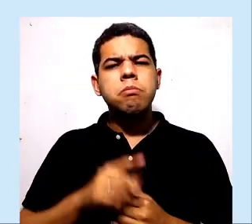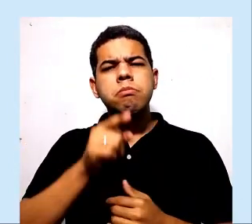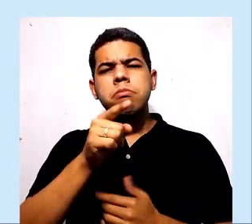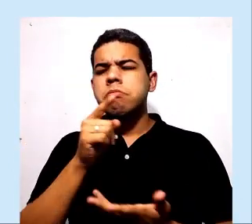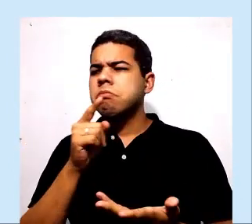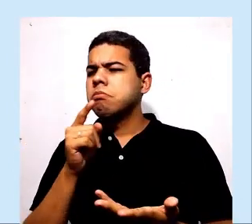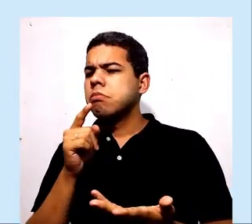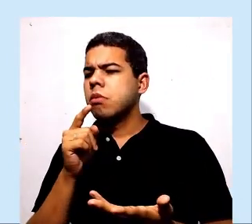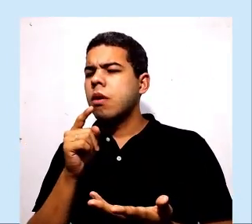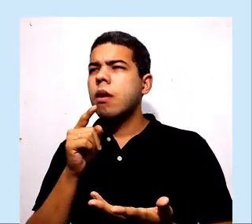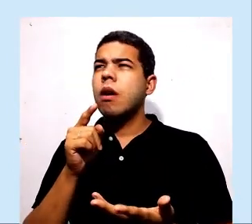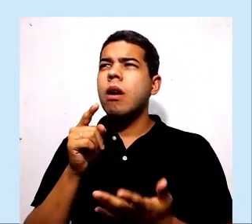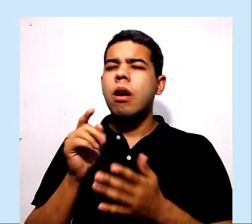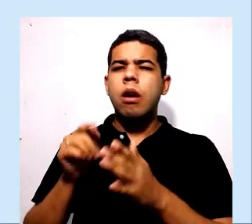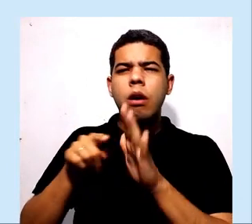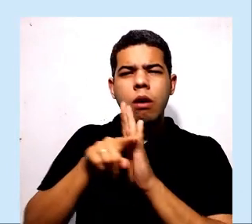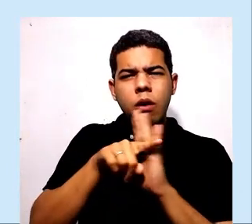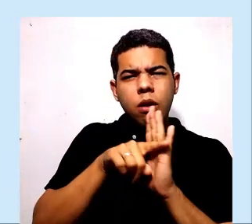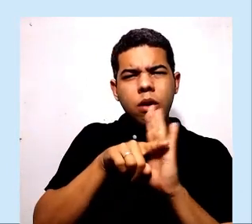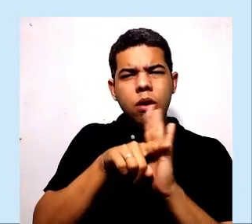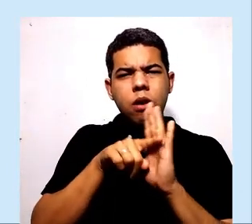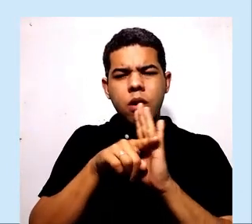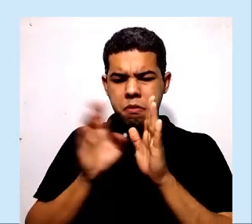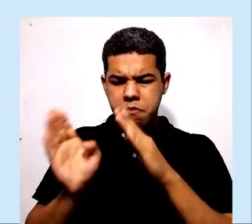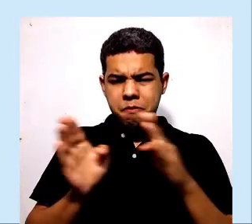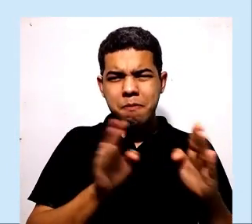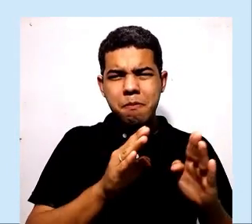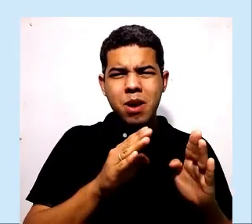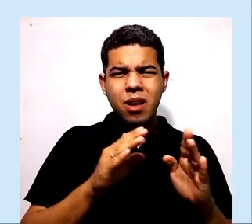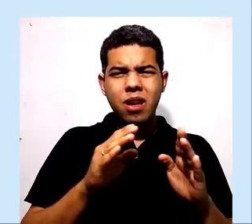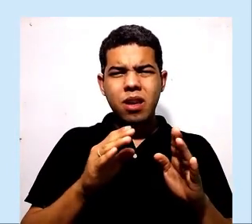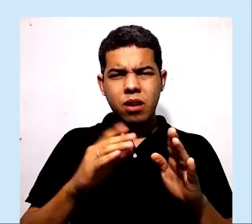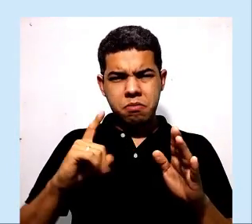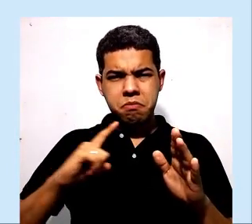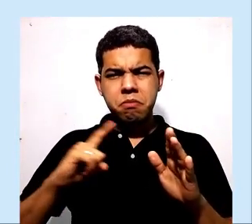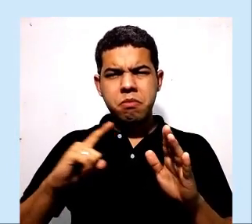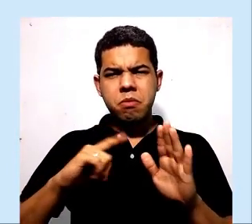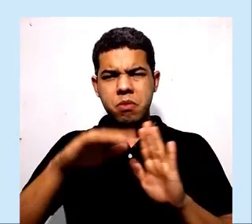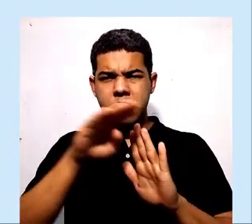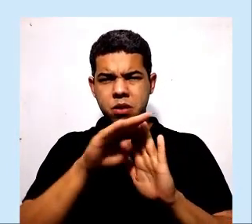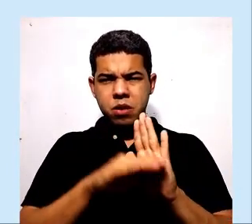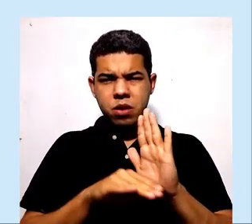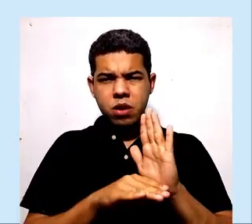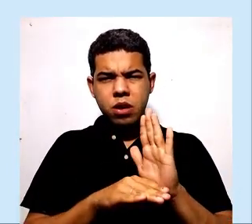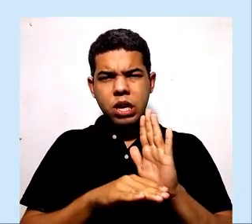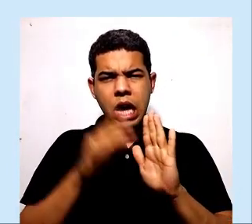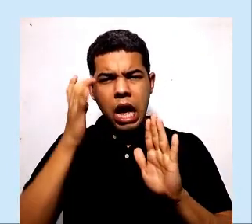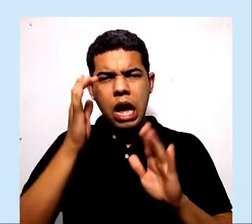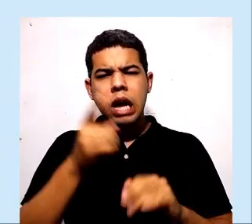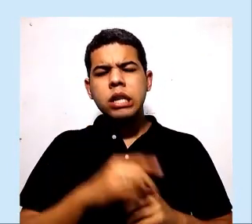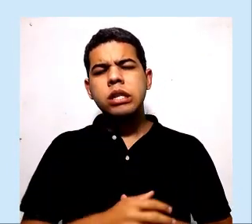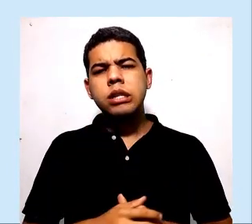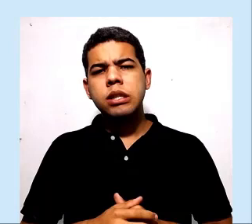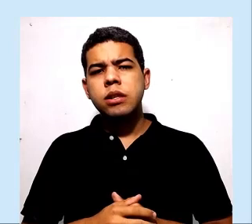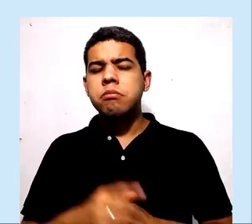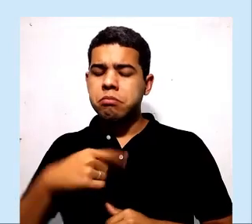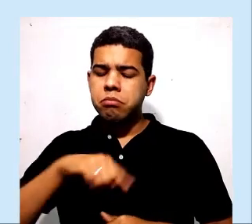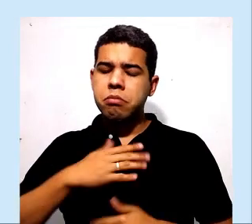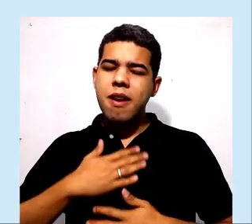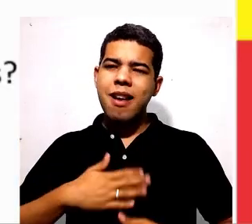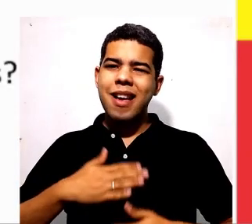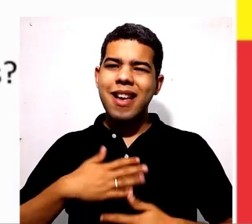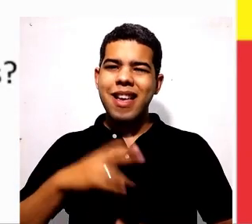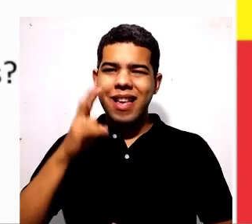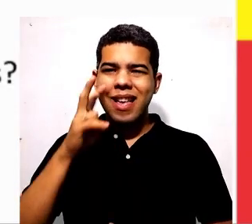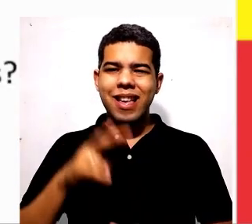consegue compreender, verificar ou ver um padrão em cada uma dessas sequências? Será? A gente vai ver com